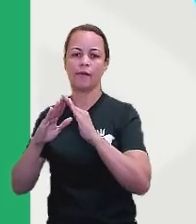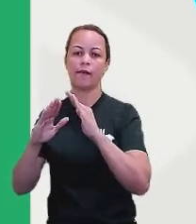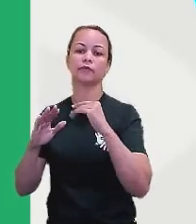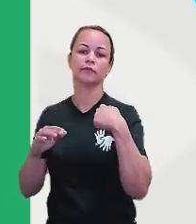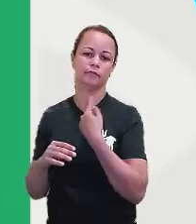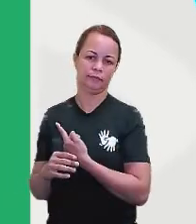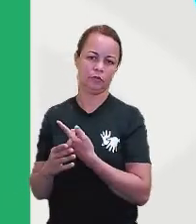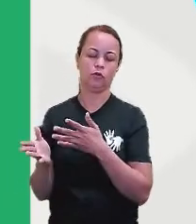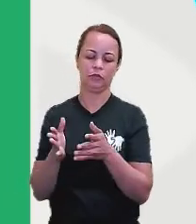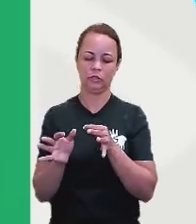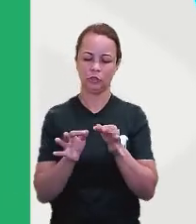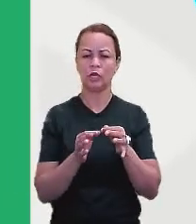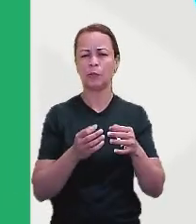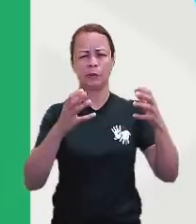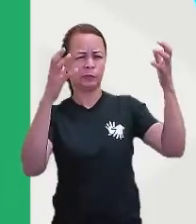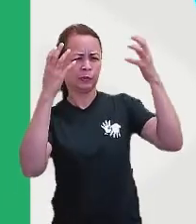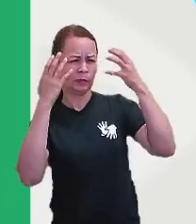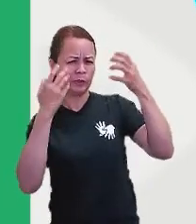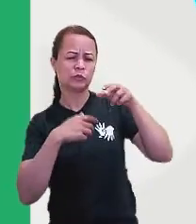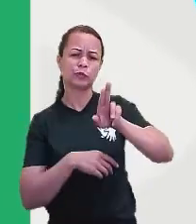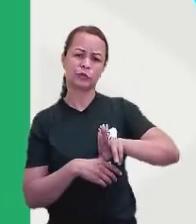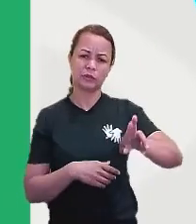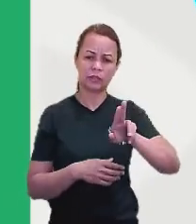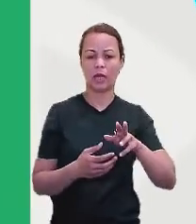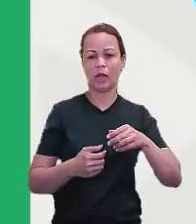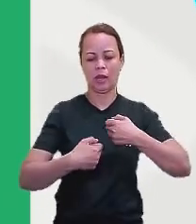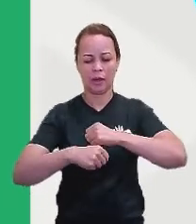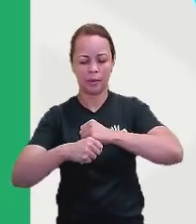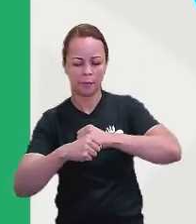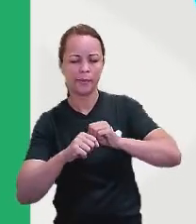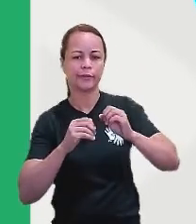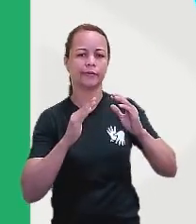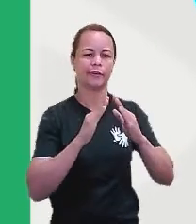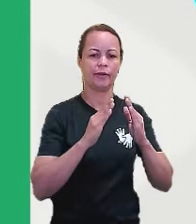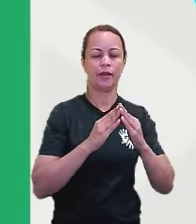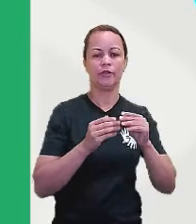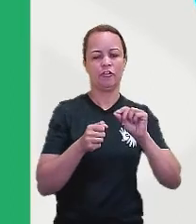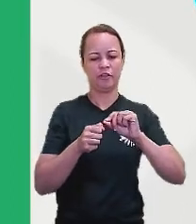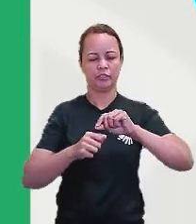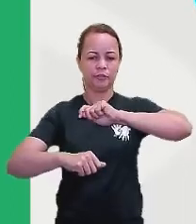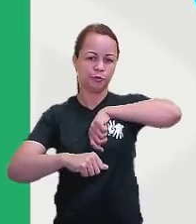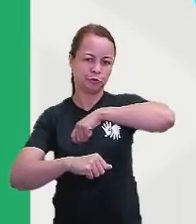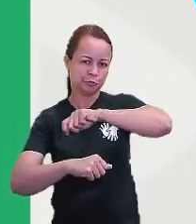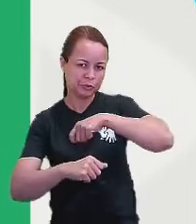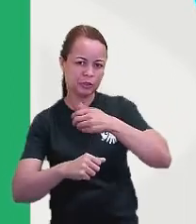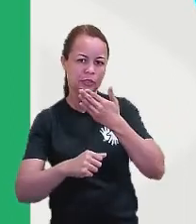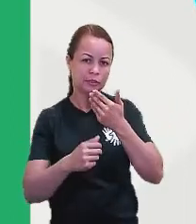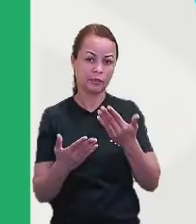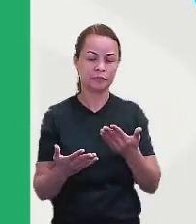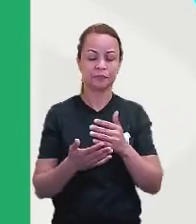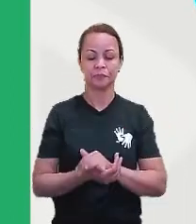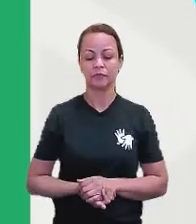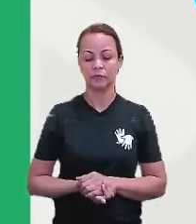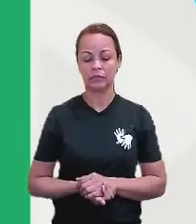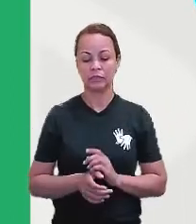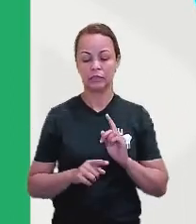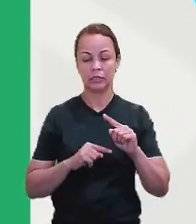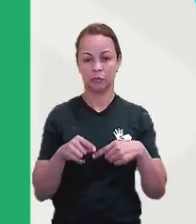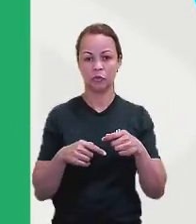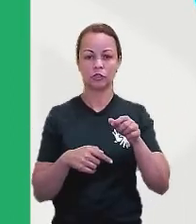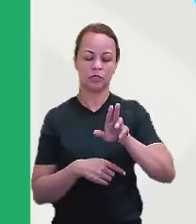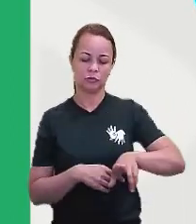diversas formas, tomando banho, né, limpando a casa, fazendo comida, tá certo? E depois essa água, ela vai ser, depois que